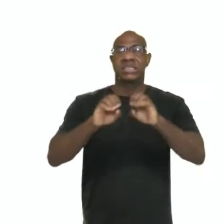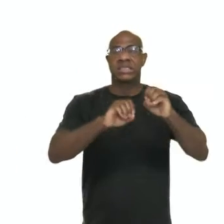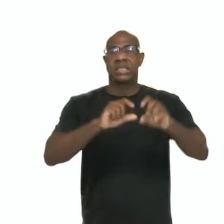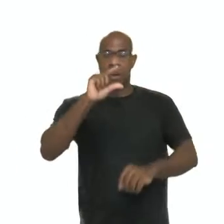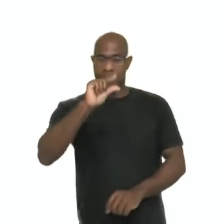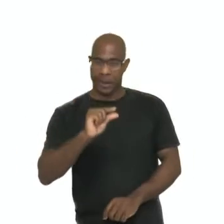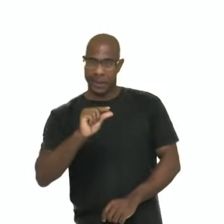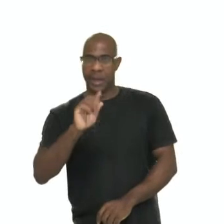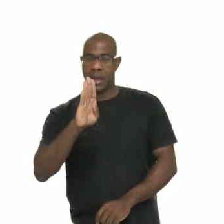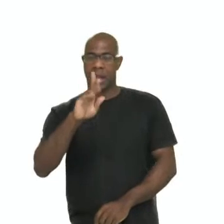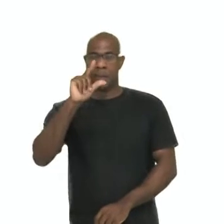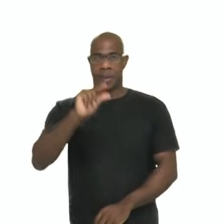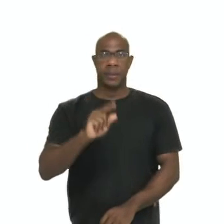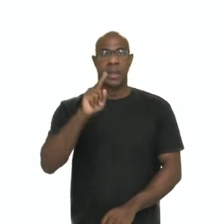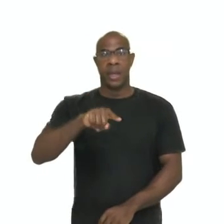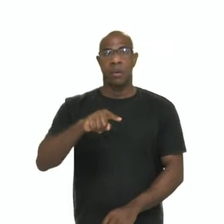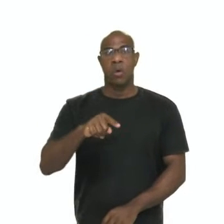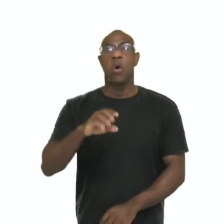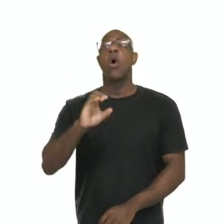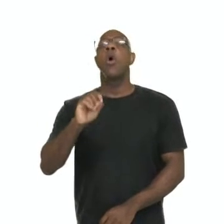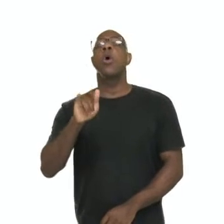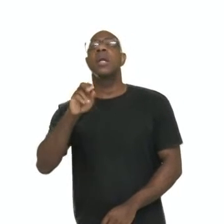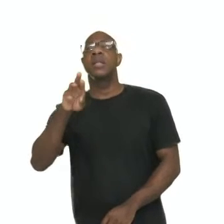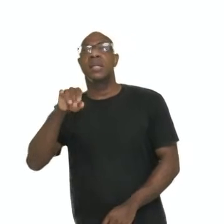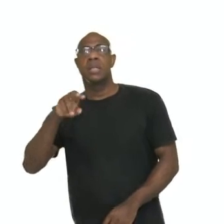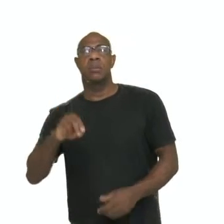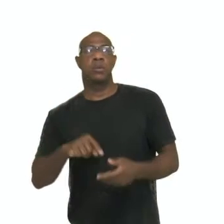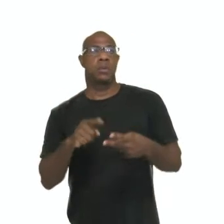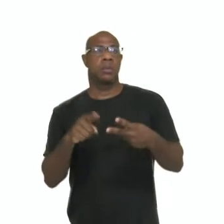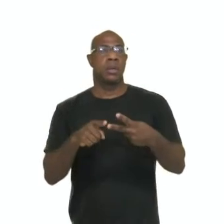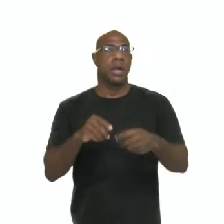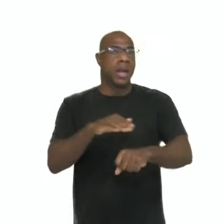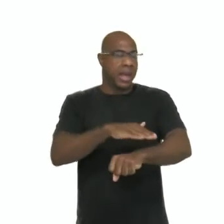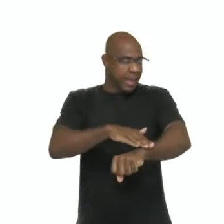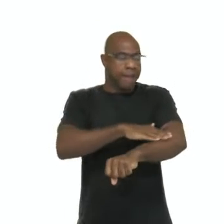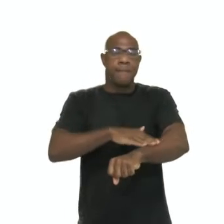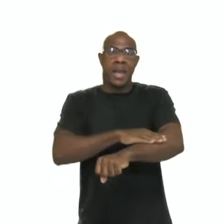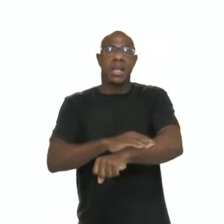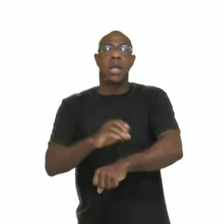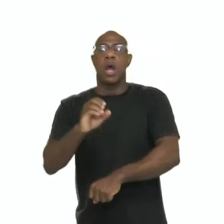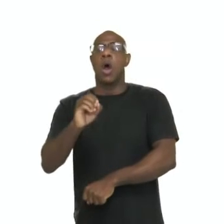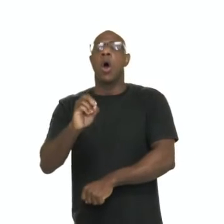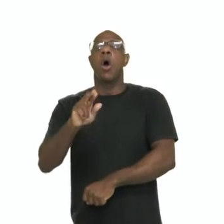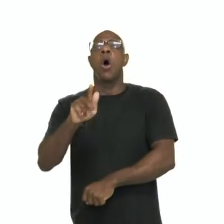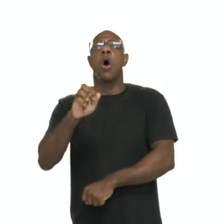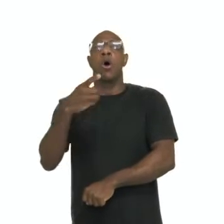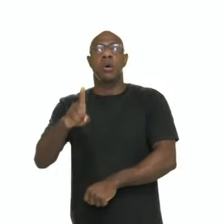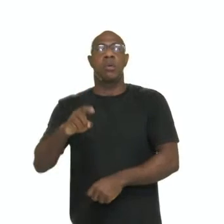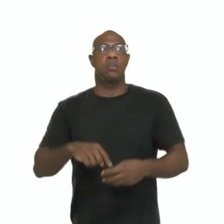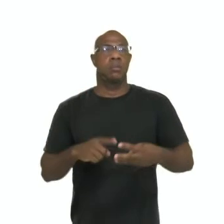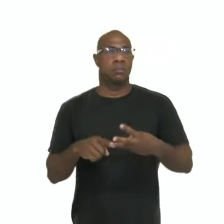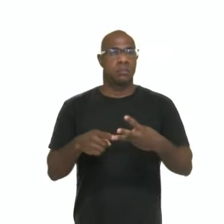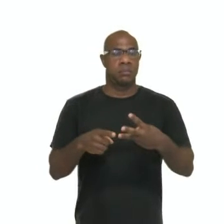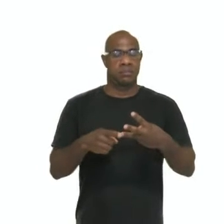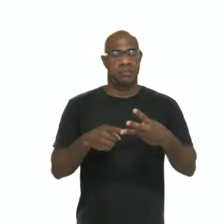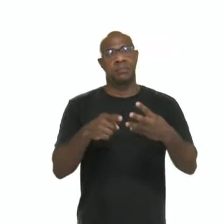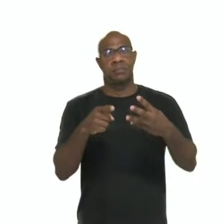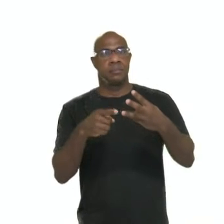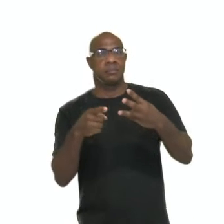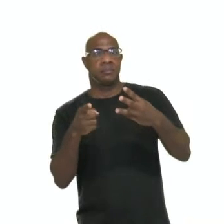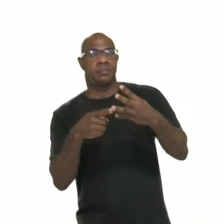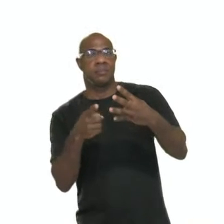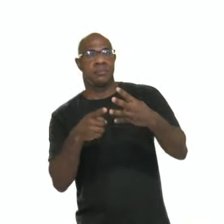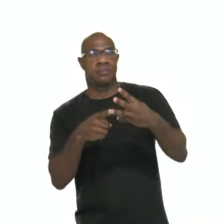são organismos. A pele é um órgão. Macrófagos são